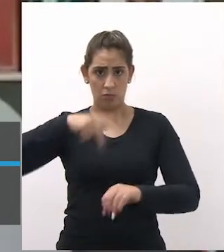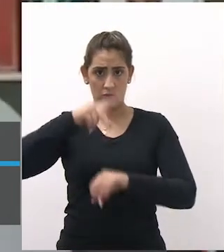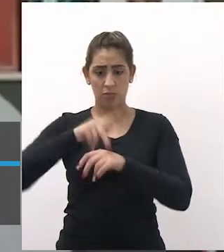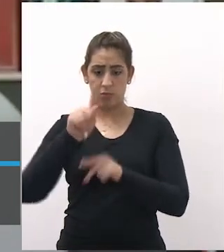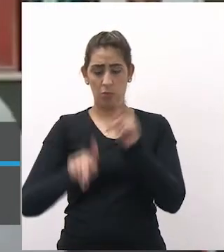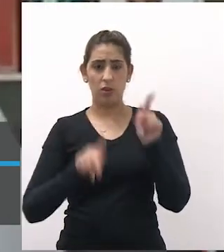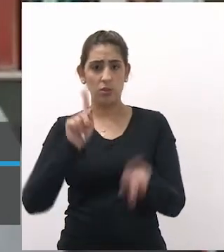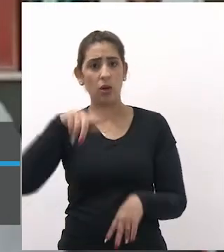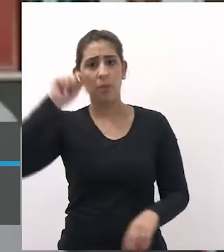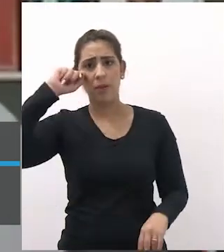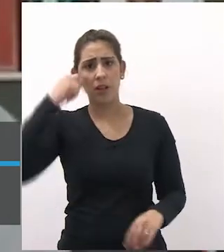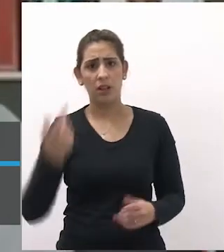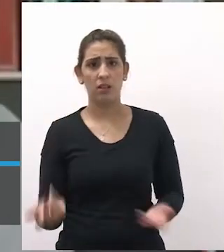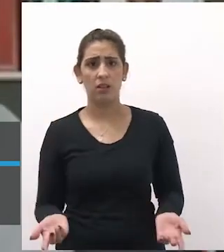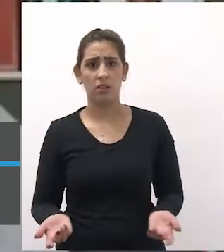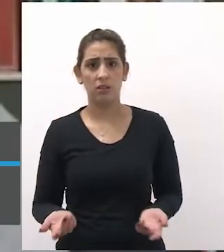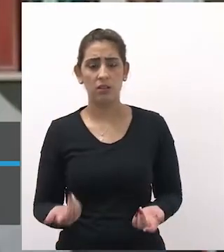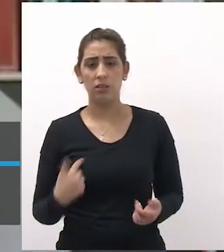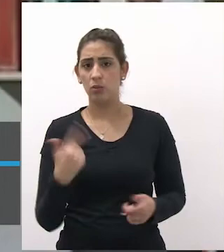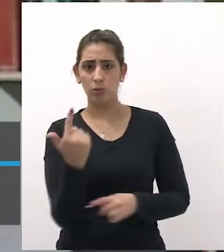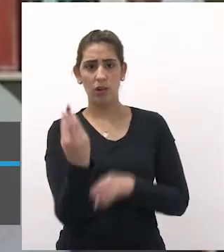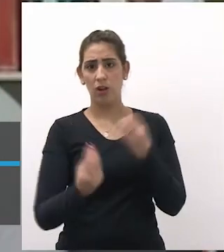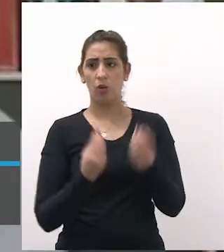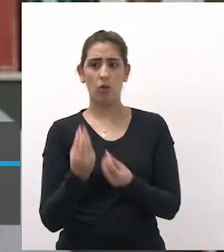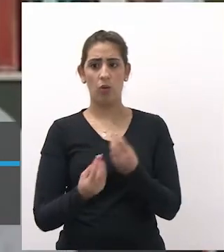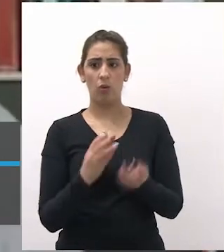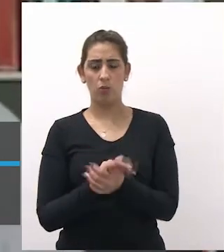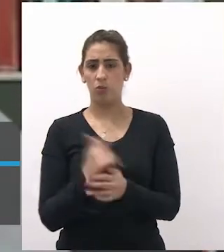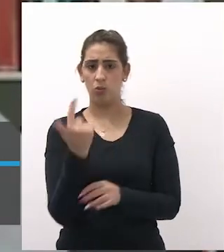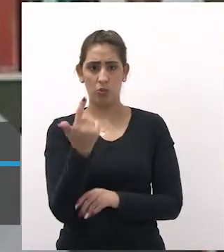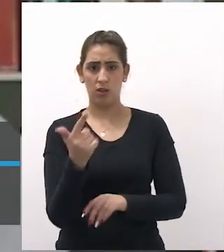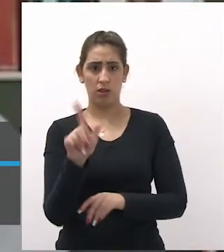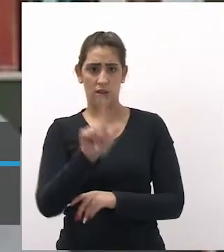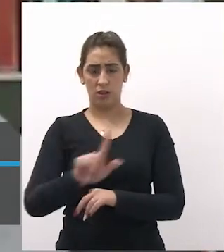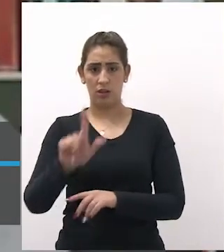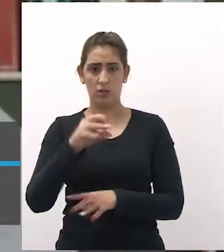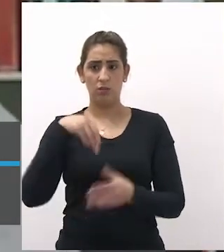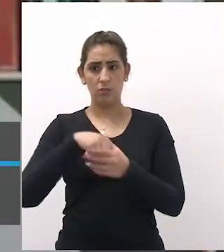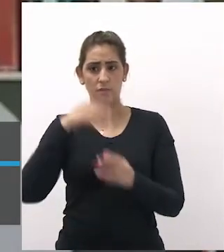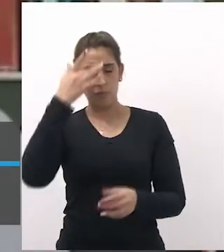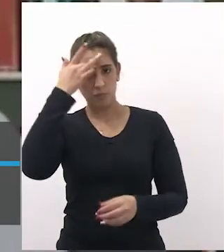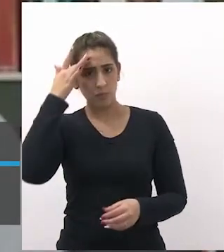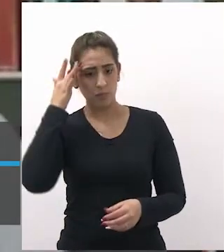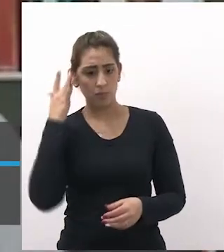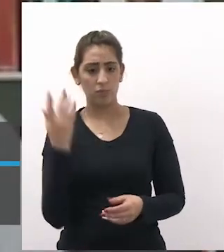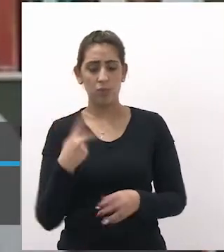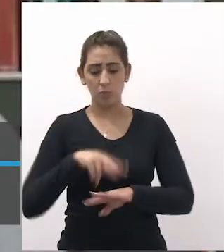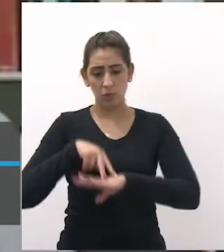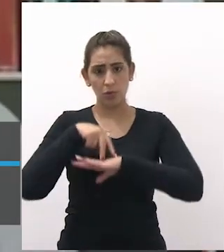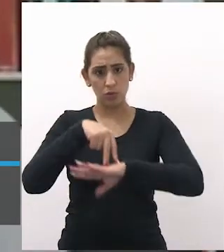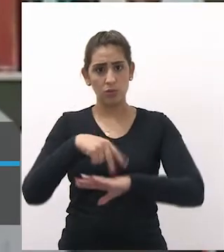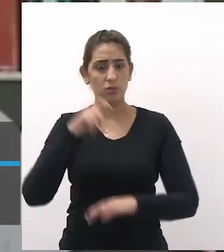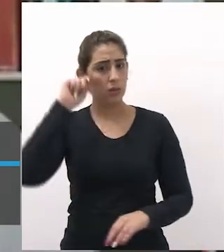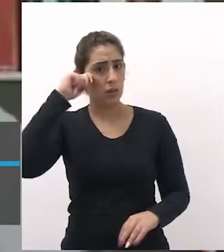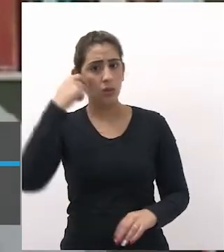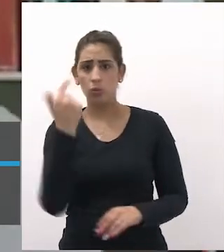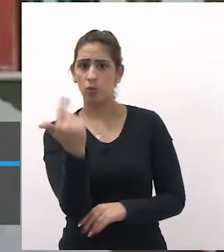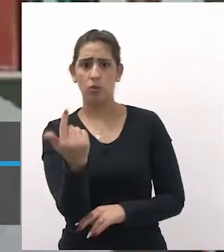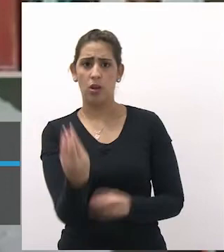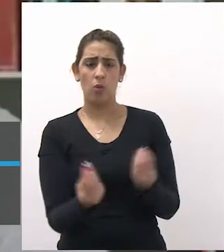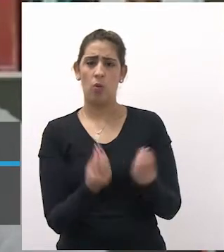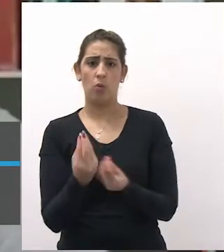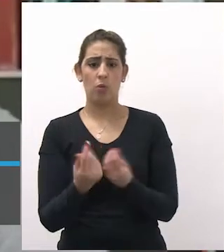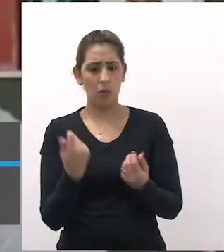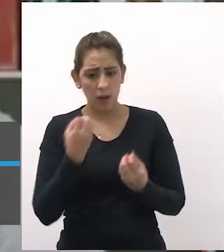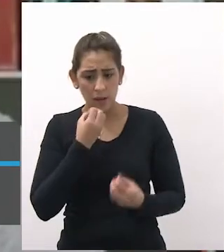é preta, não tem como a gente não ter literaturas com pessoas negras, com protagonismos negros. Não tem a